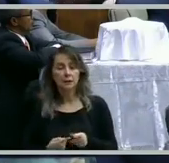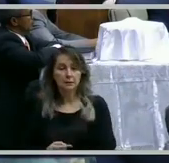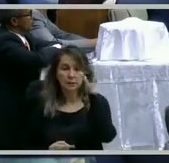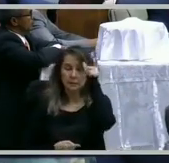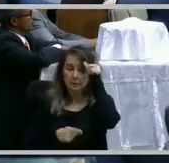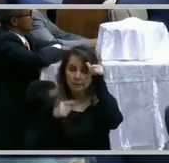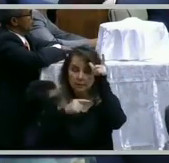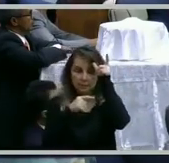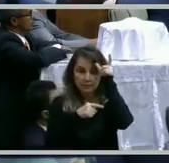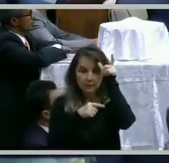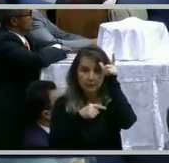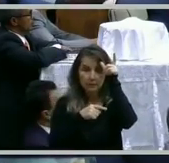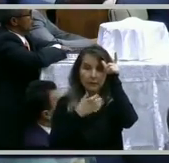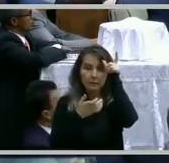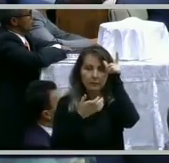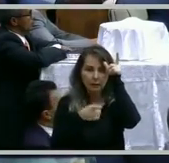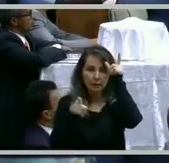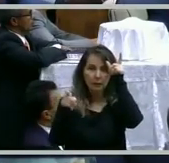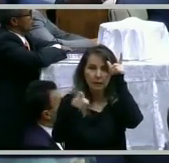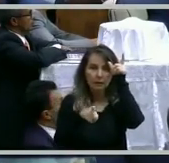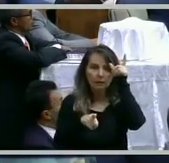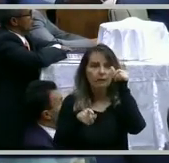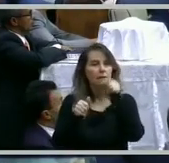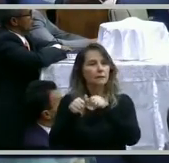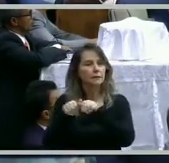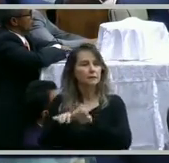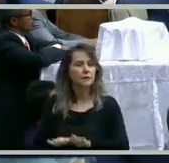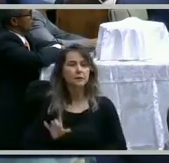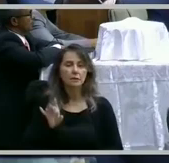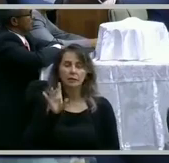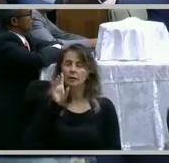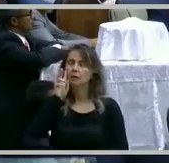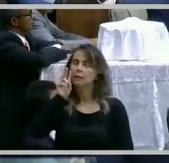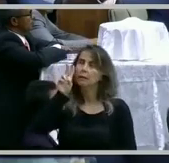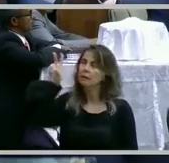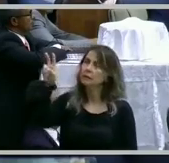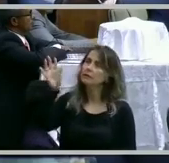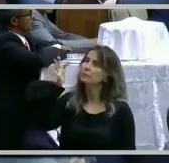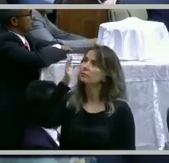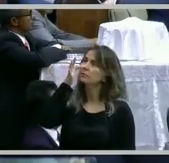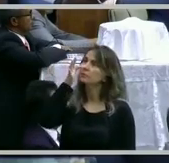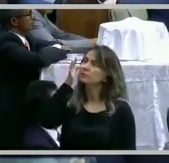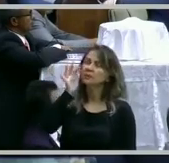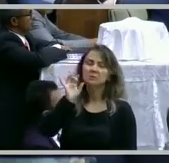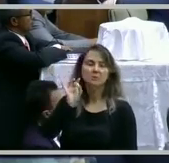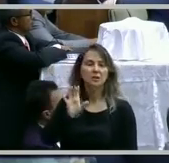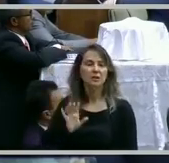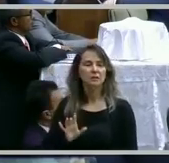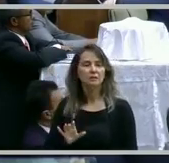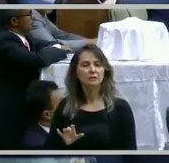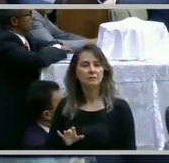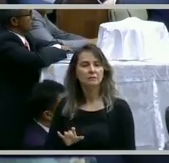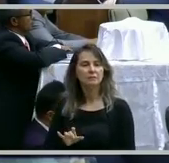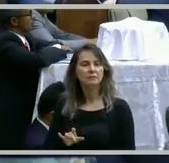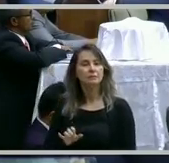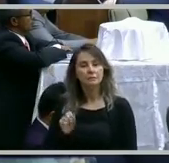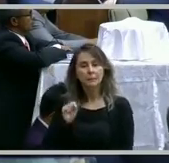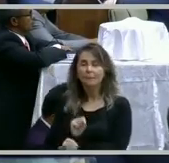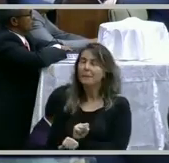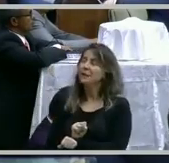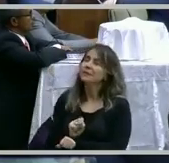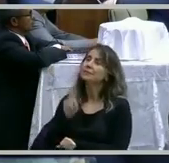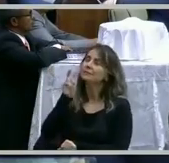quer? É que você fique olhando para os montes. O inimigo quer que você fique perplexo,